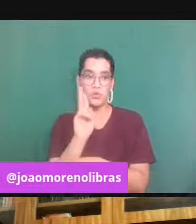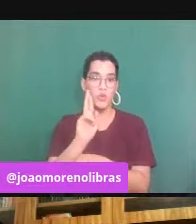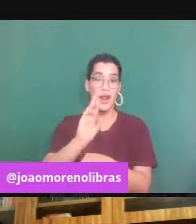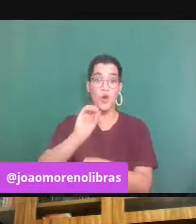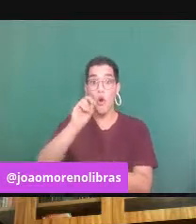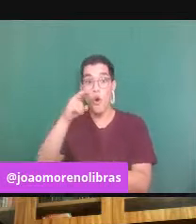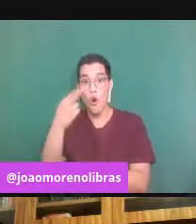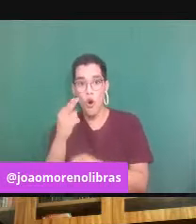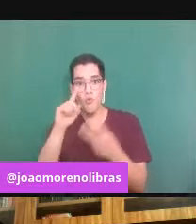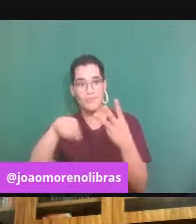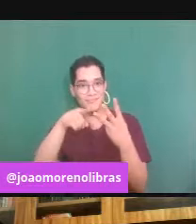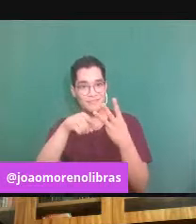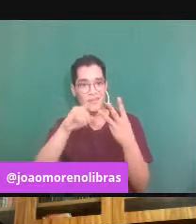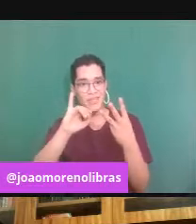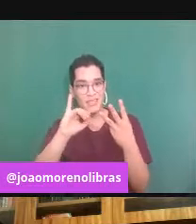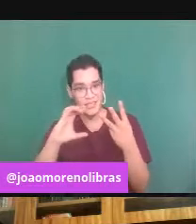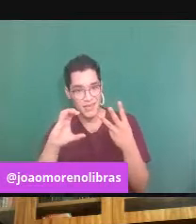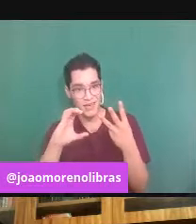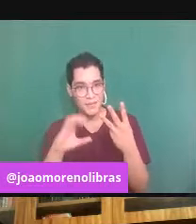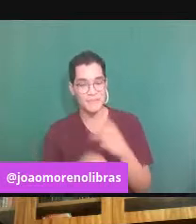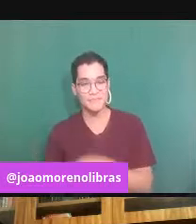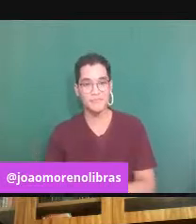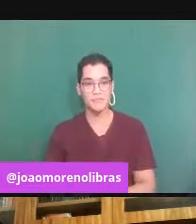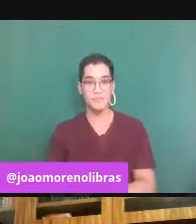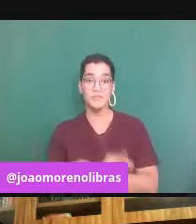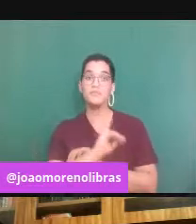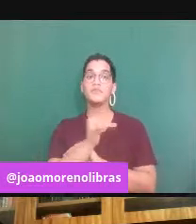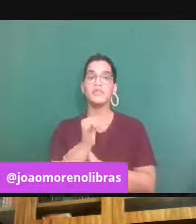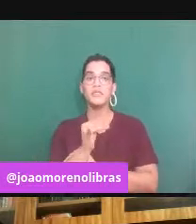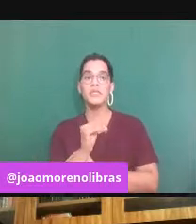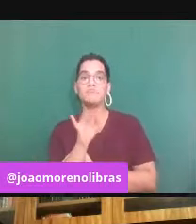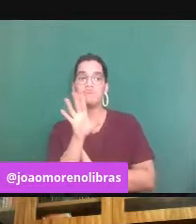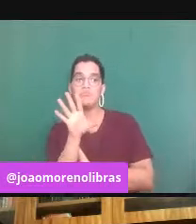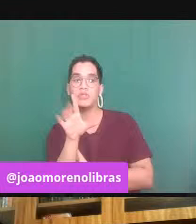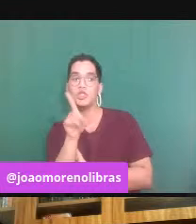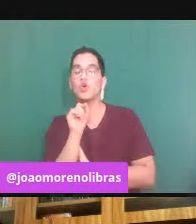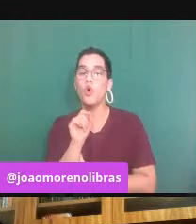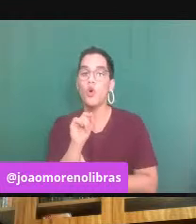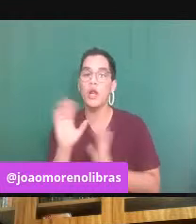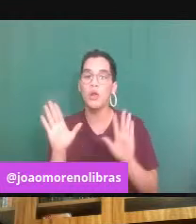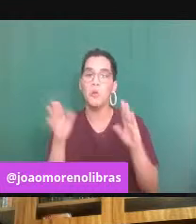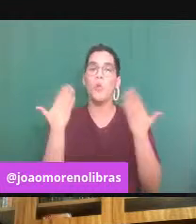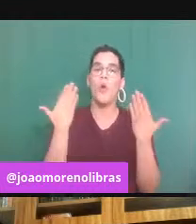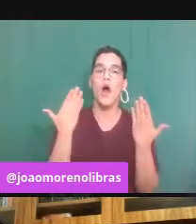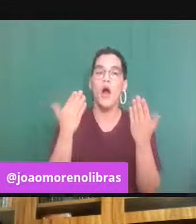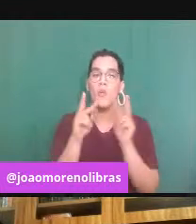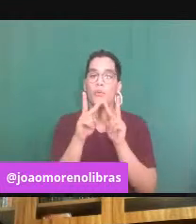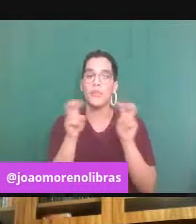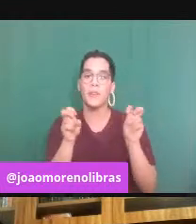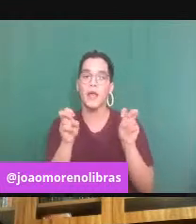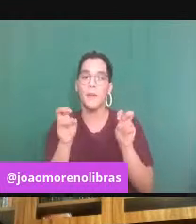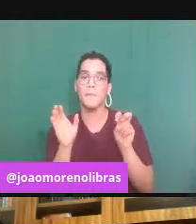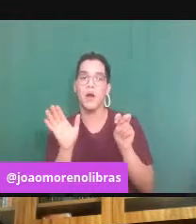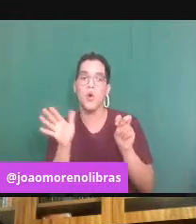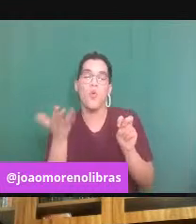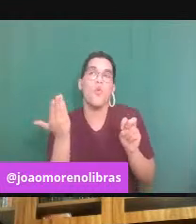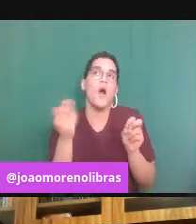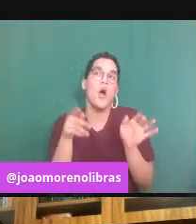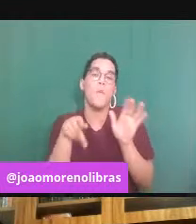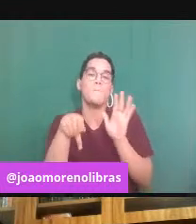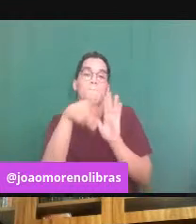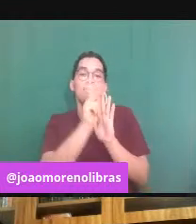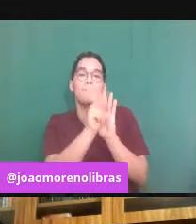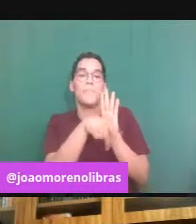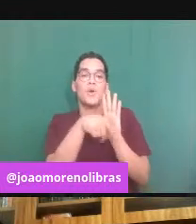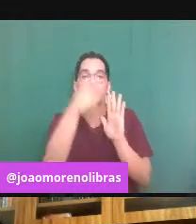científica também, seguramente, quando escolhem seus temas, né, pensam, bom, que tema, em que projeto, qual é o meu projeto,